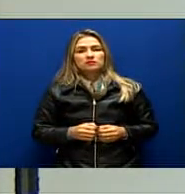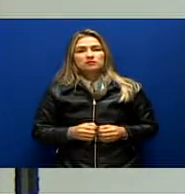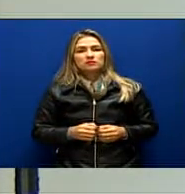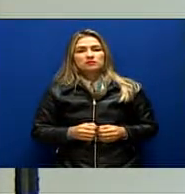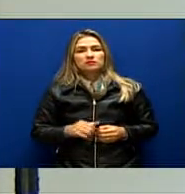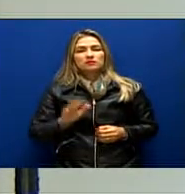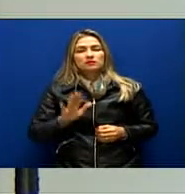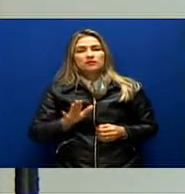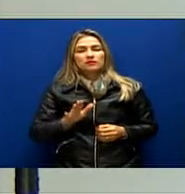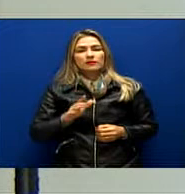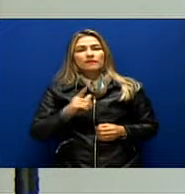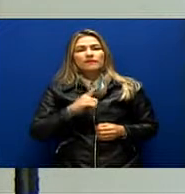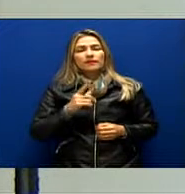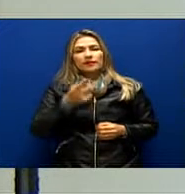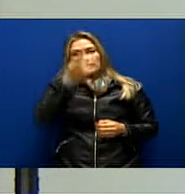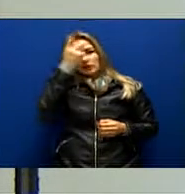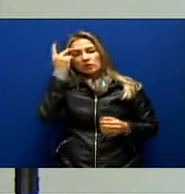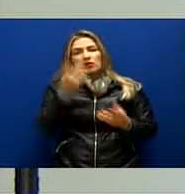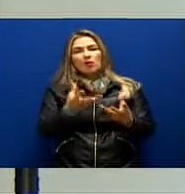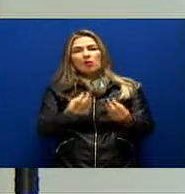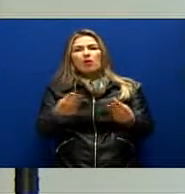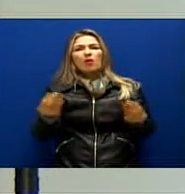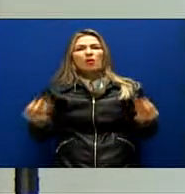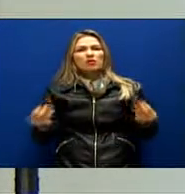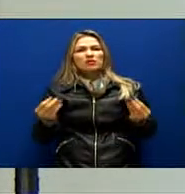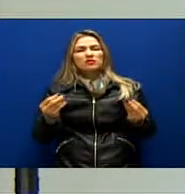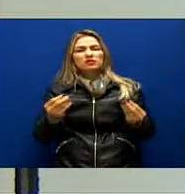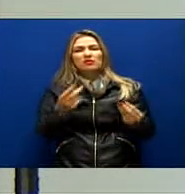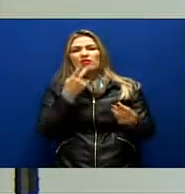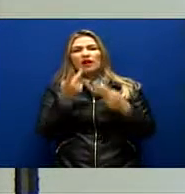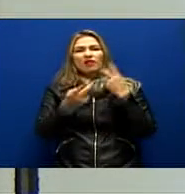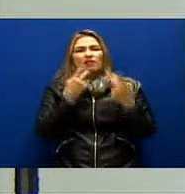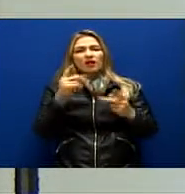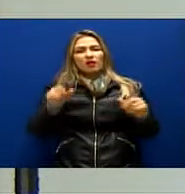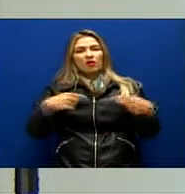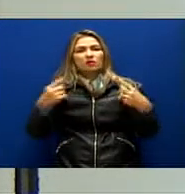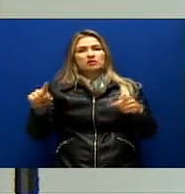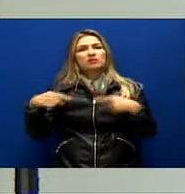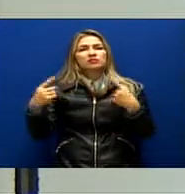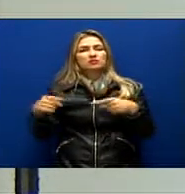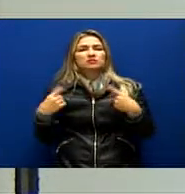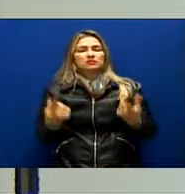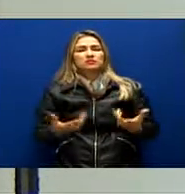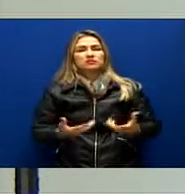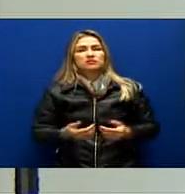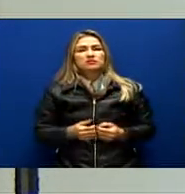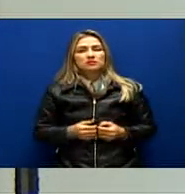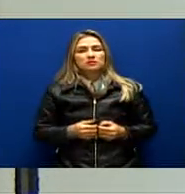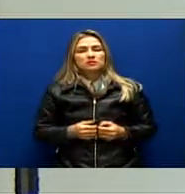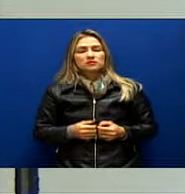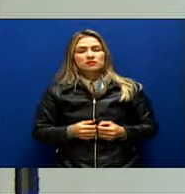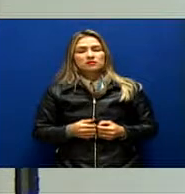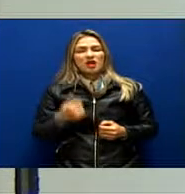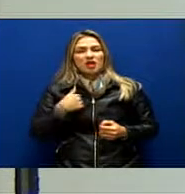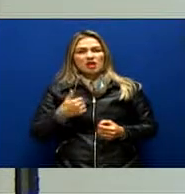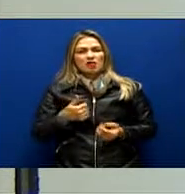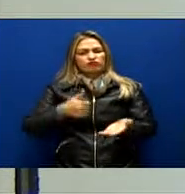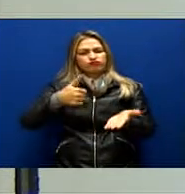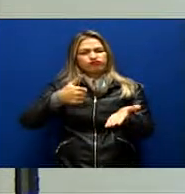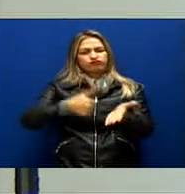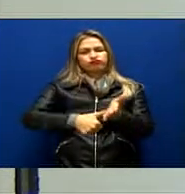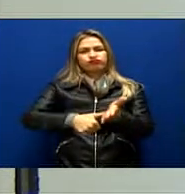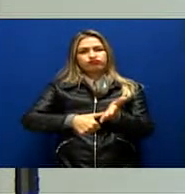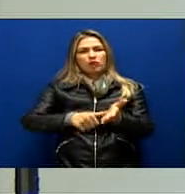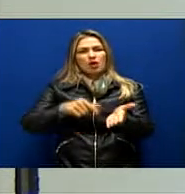nos meus perfis, falam lá as baboseiras dele, eu não curto. Não curto, lógico. Mas se fala